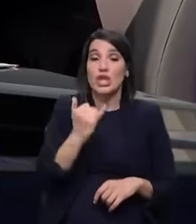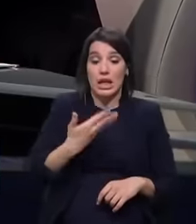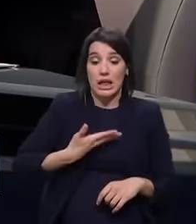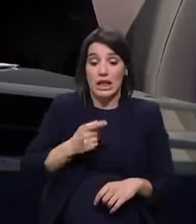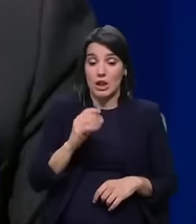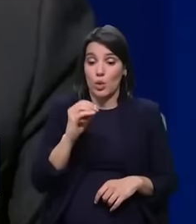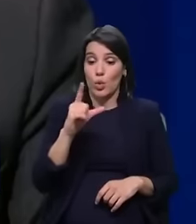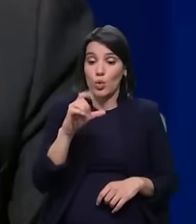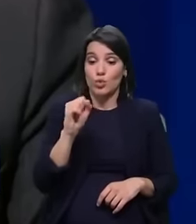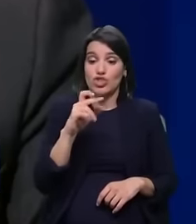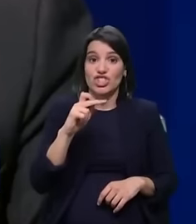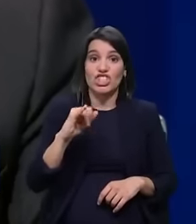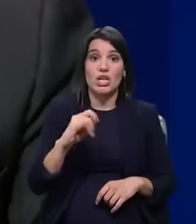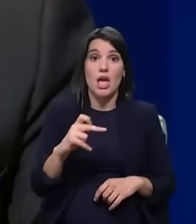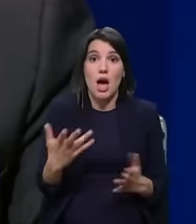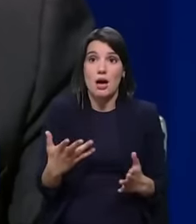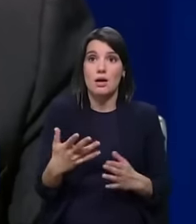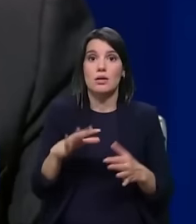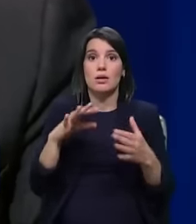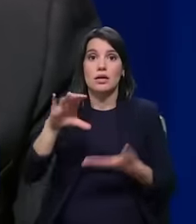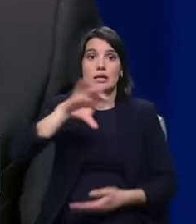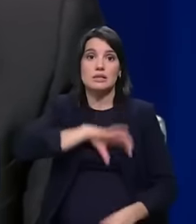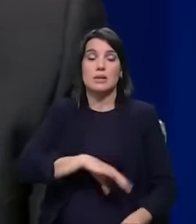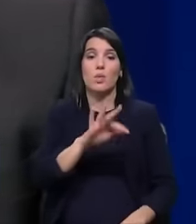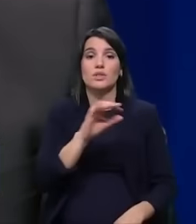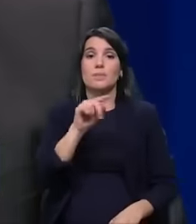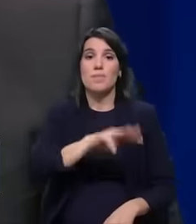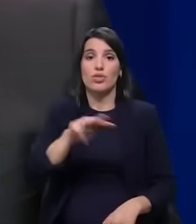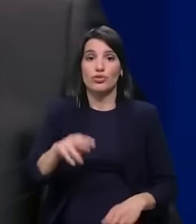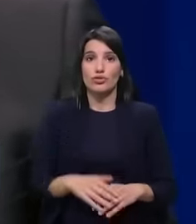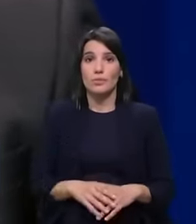recebe 400 milhões. É evidente, olha, eu acho que a igualdade de género